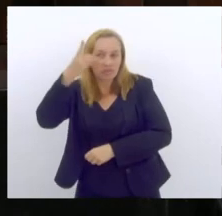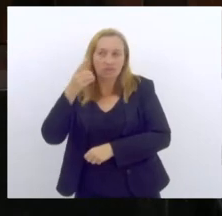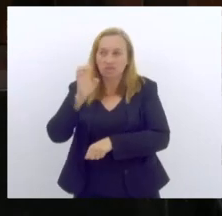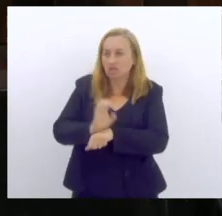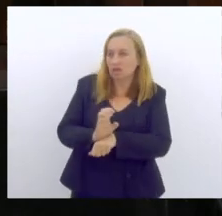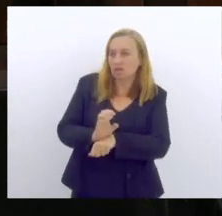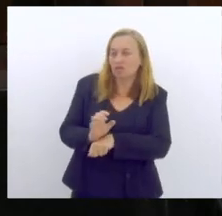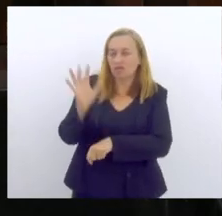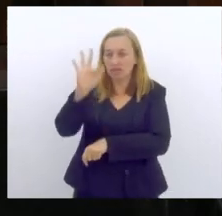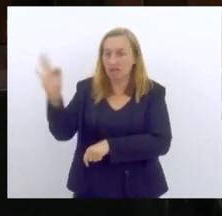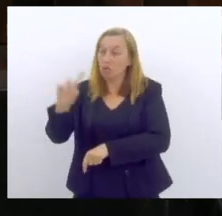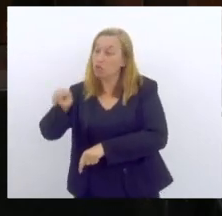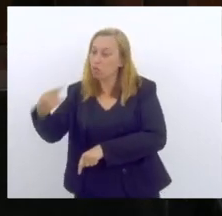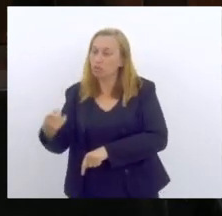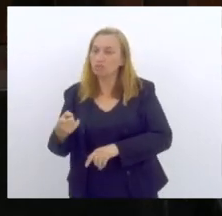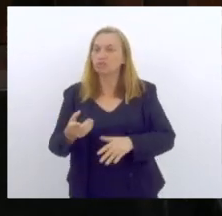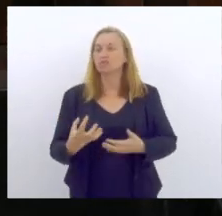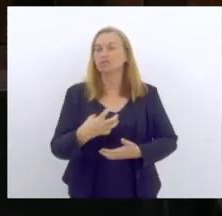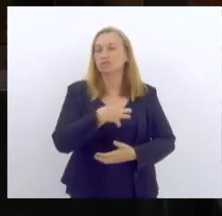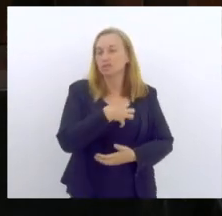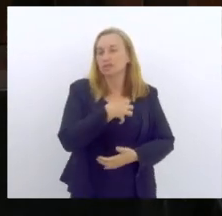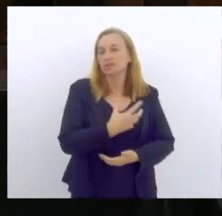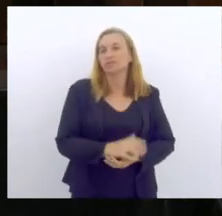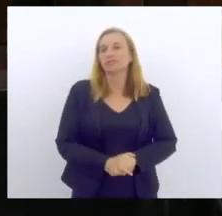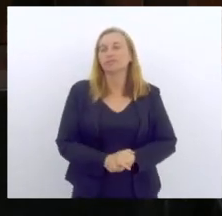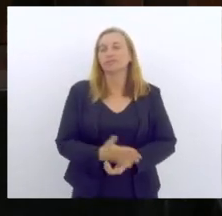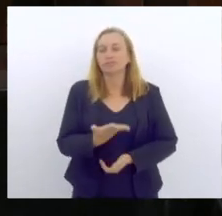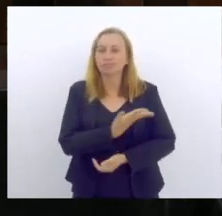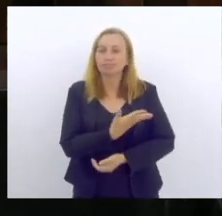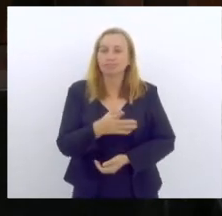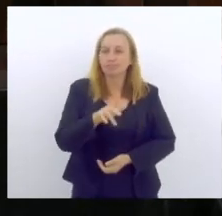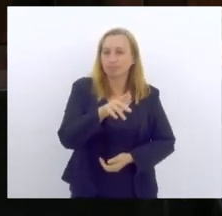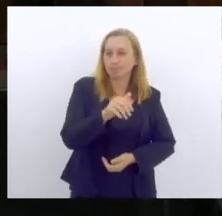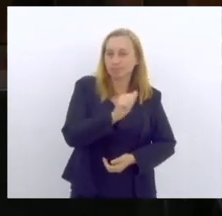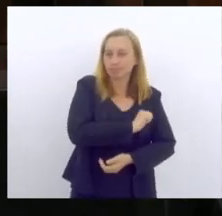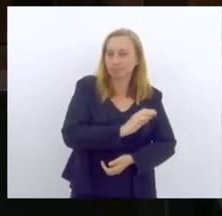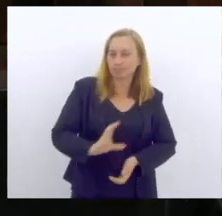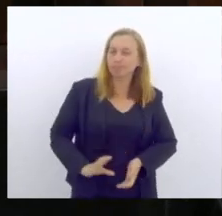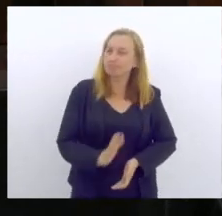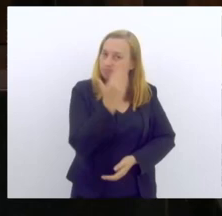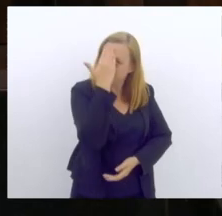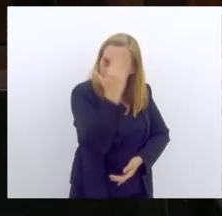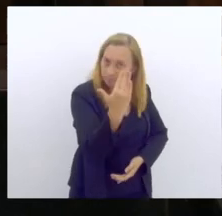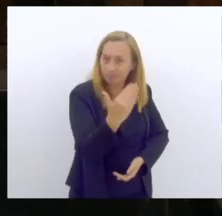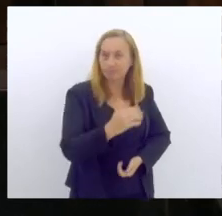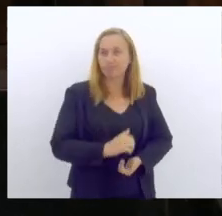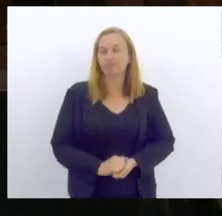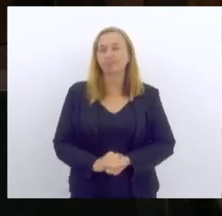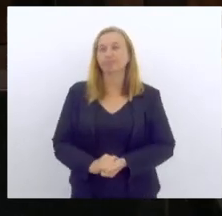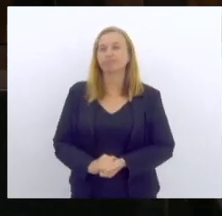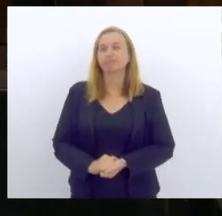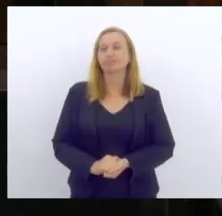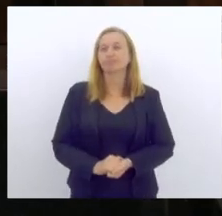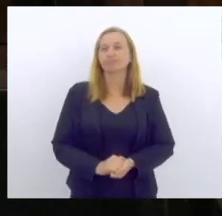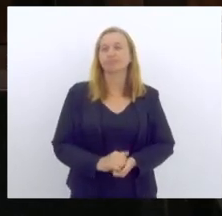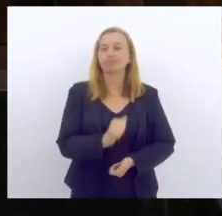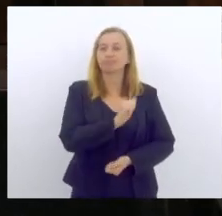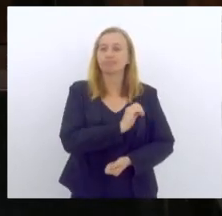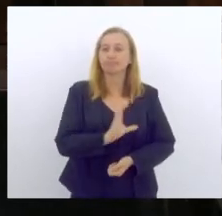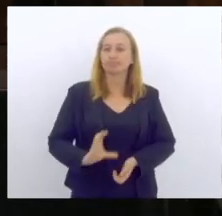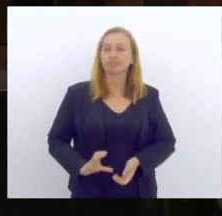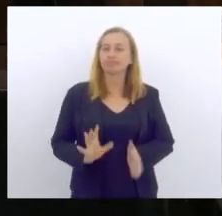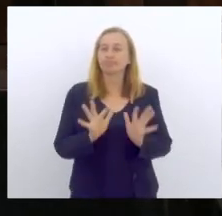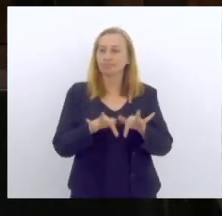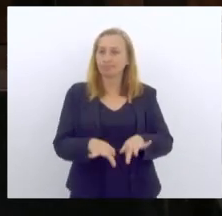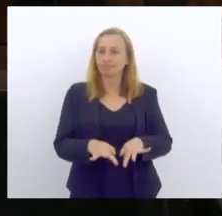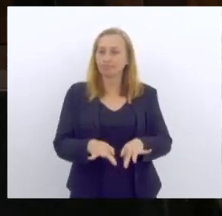e tantos outros Então nesse sentido meu caro André que eu quero agradecer a você o André aqui eu para